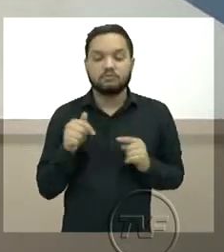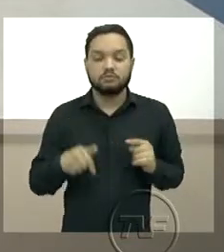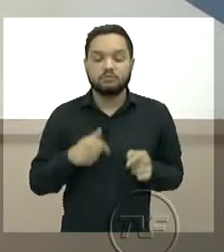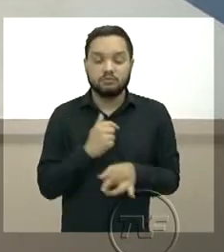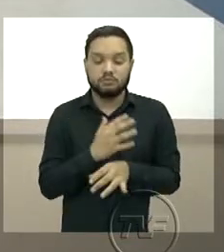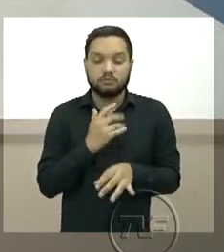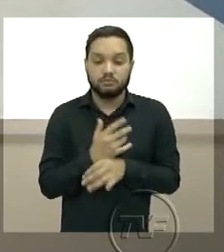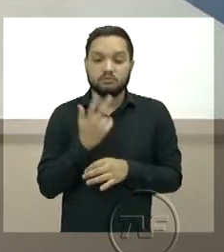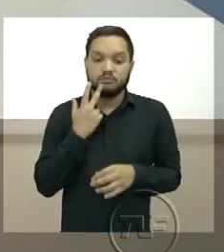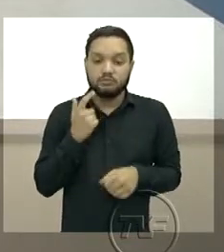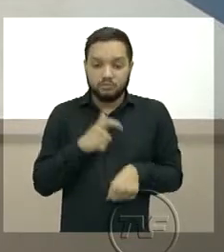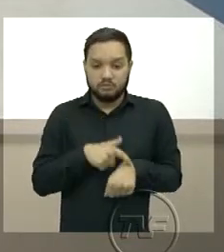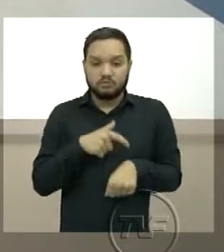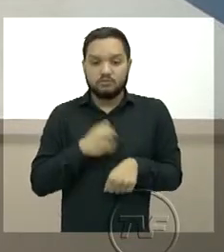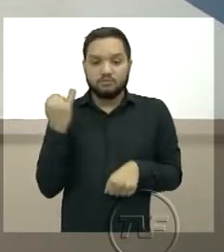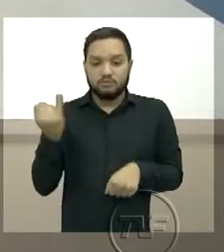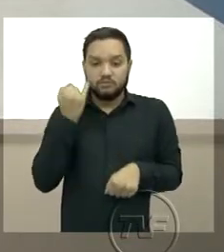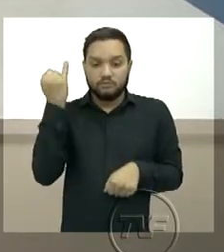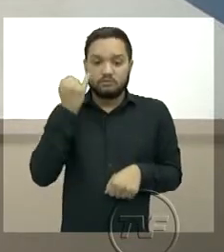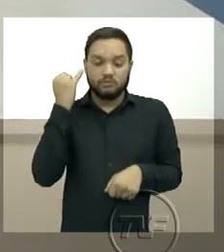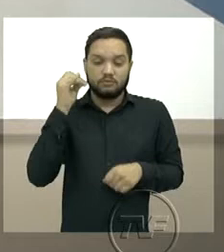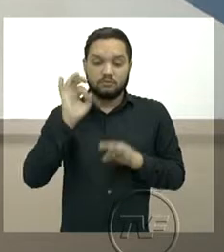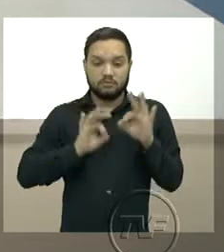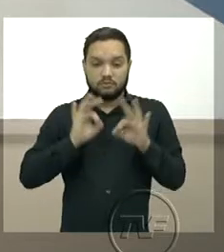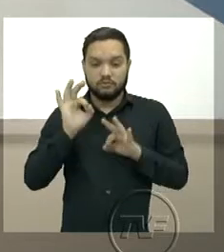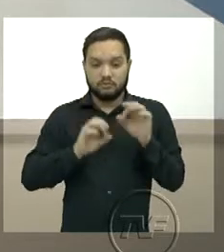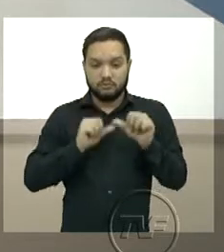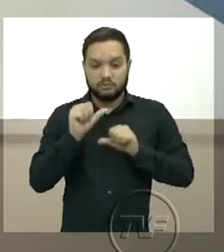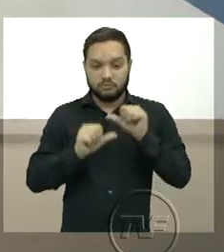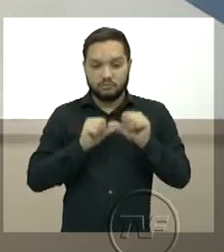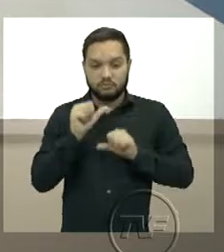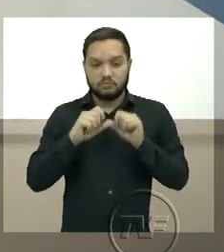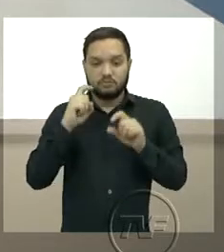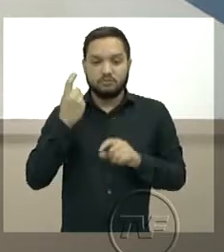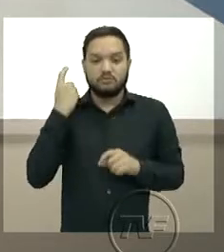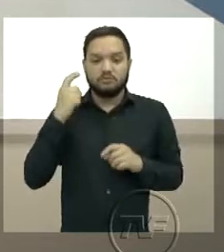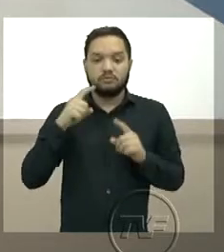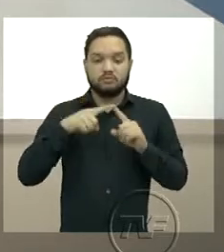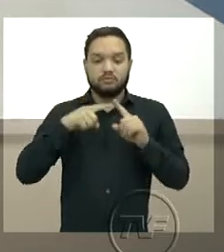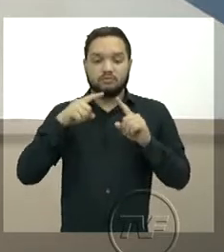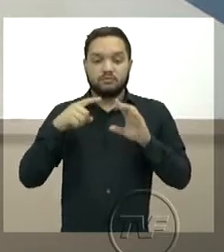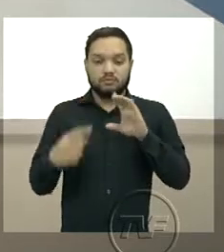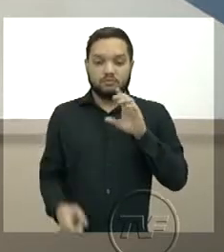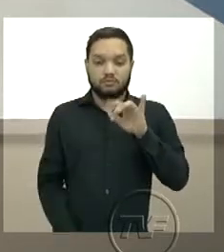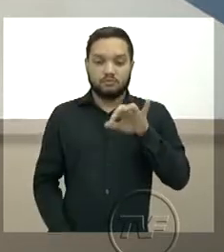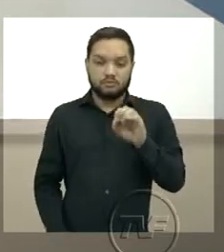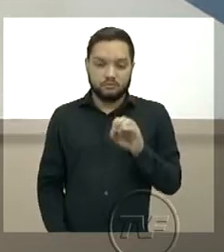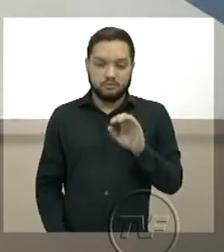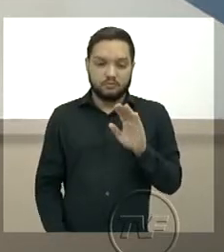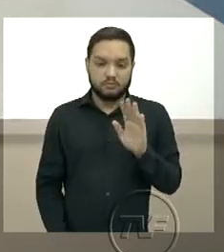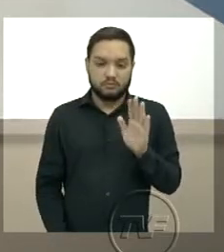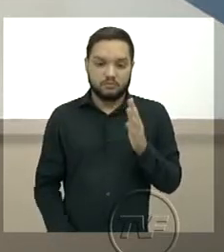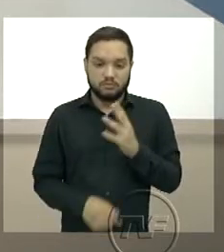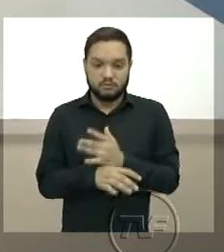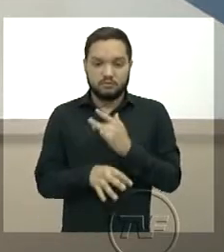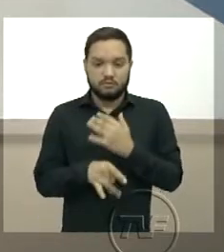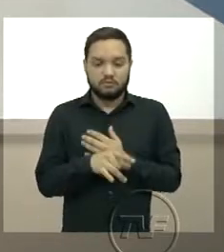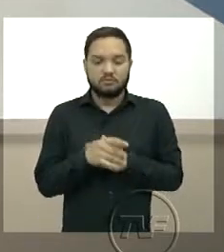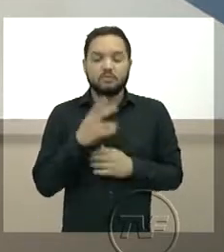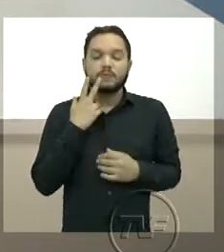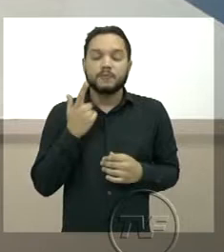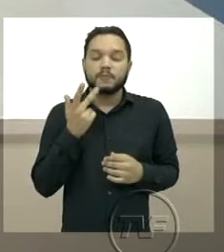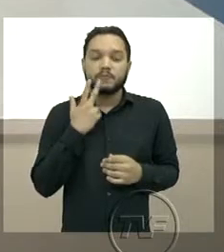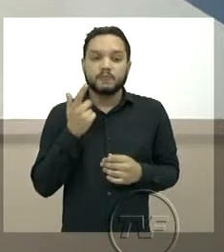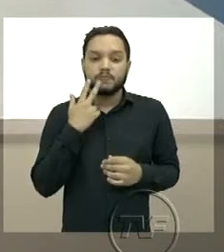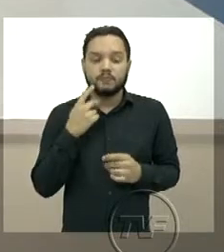passa por um momento importante que é a elaboração, a atualização do antigo Código de Obras e Posturas, que Isso. É da década de 1980, né?